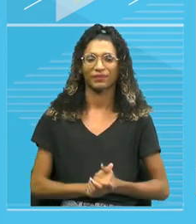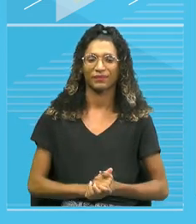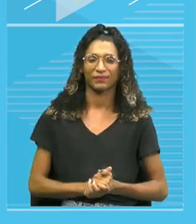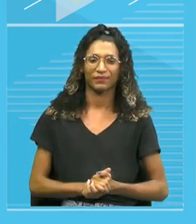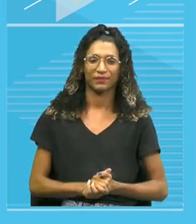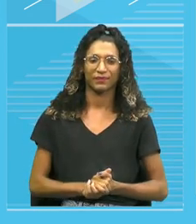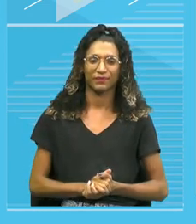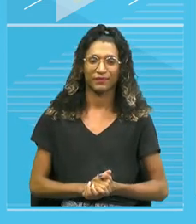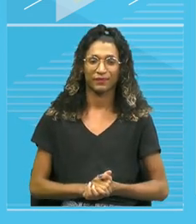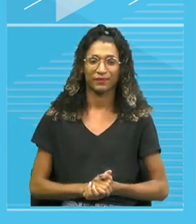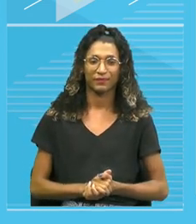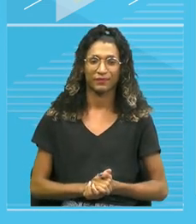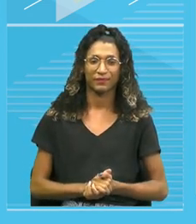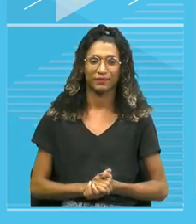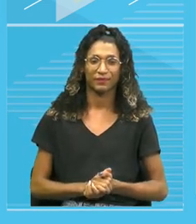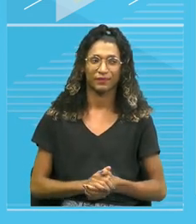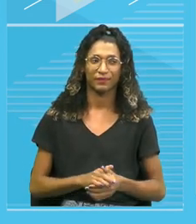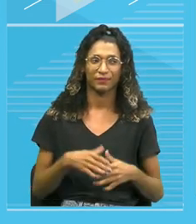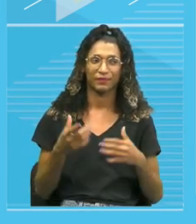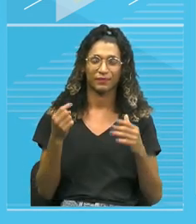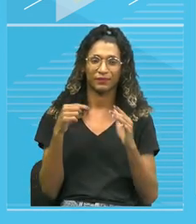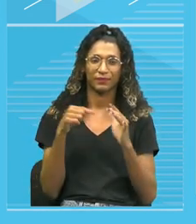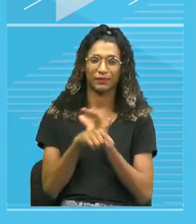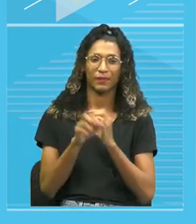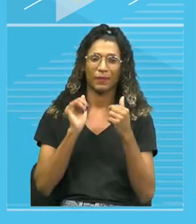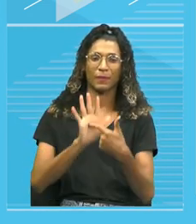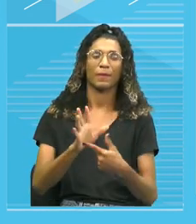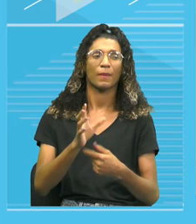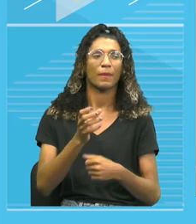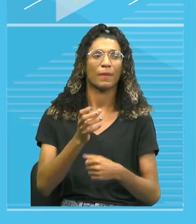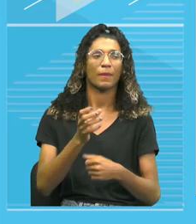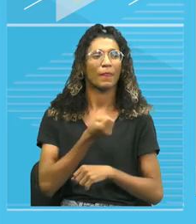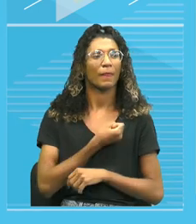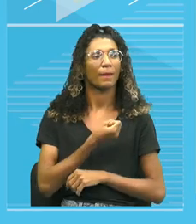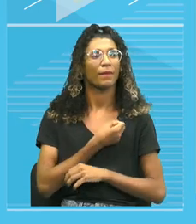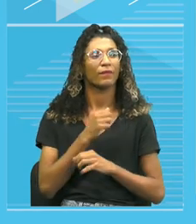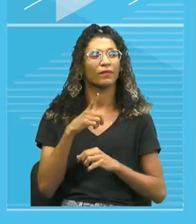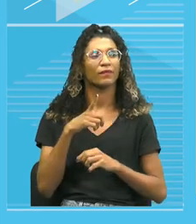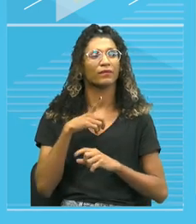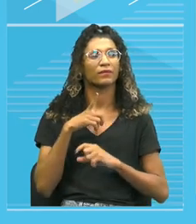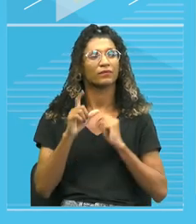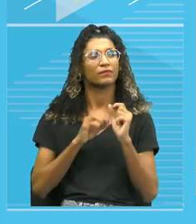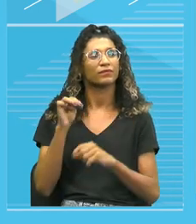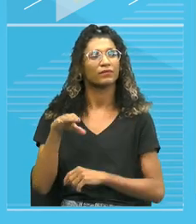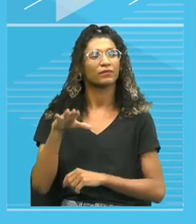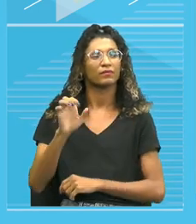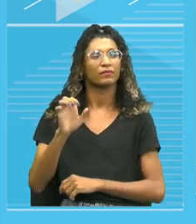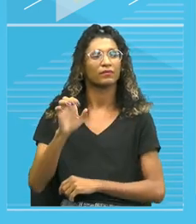seguinte a questão dos valores ó o metanol tá aqui ó é menos 238,5